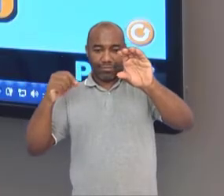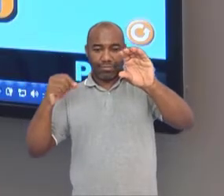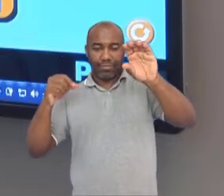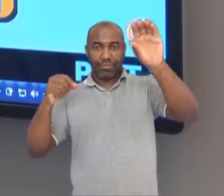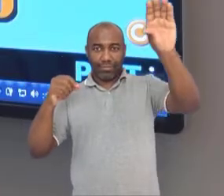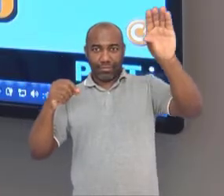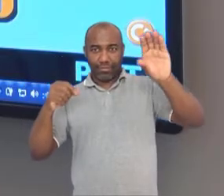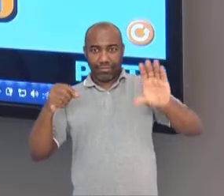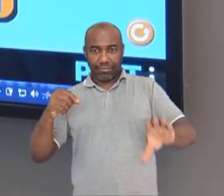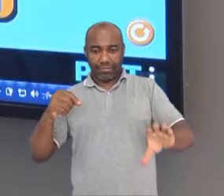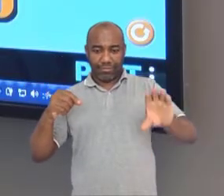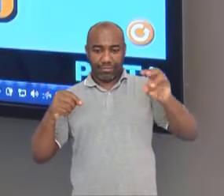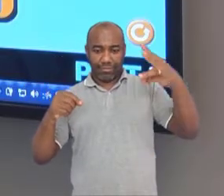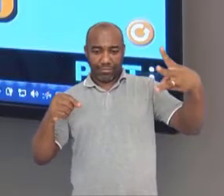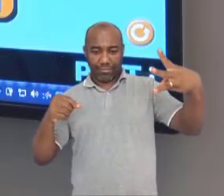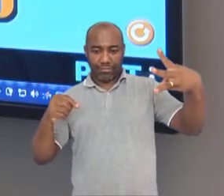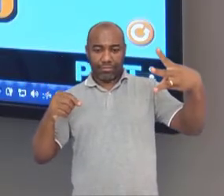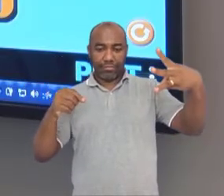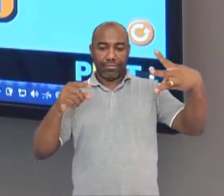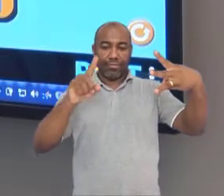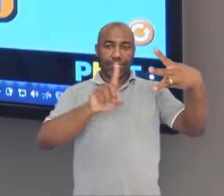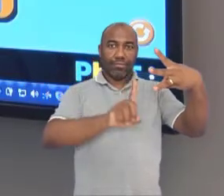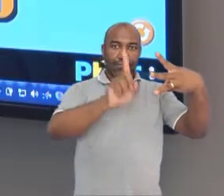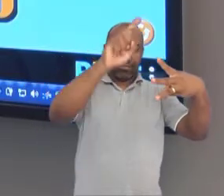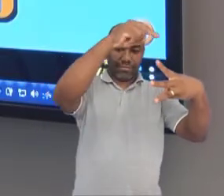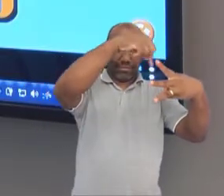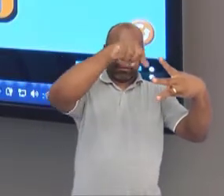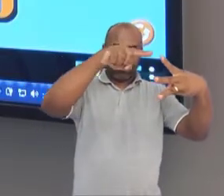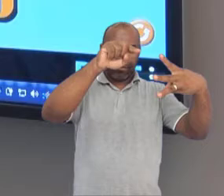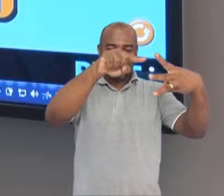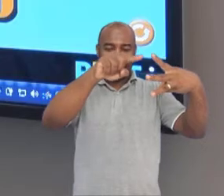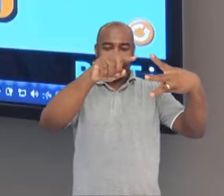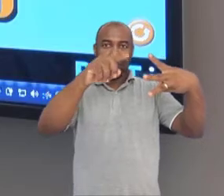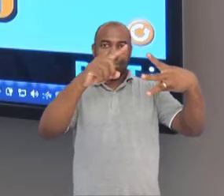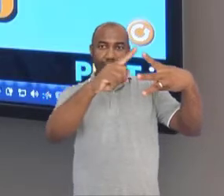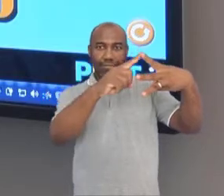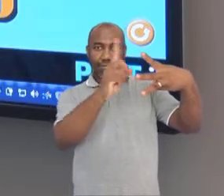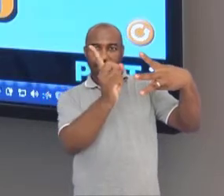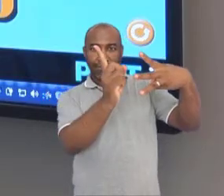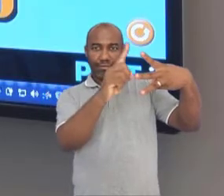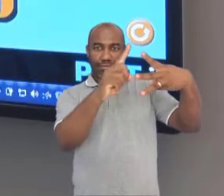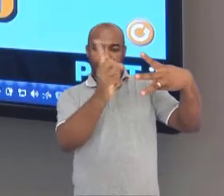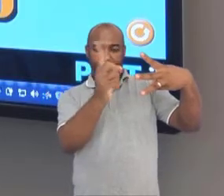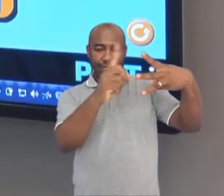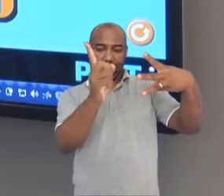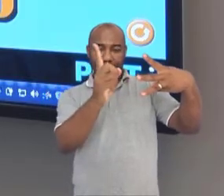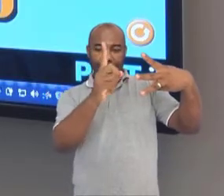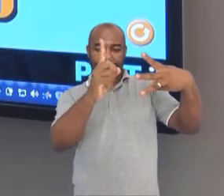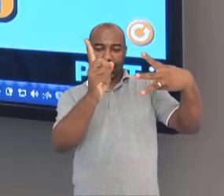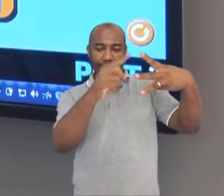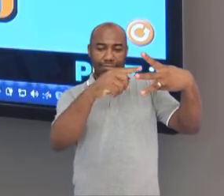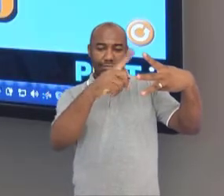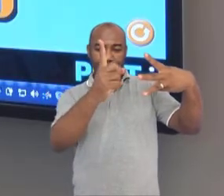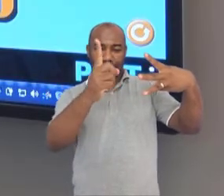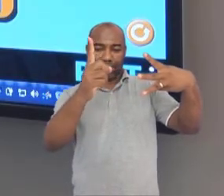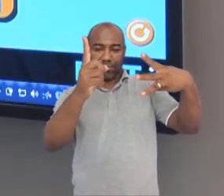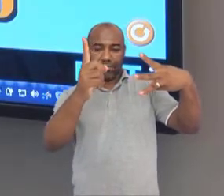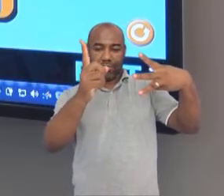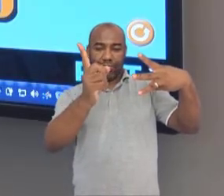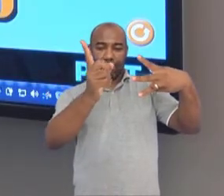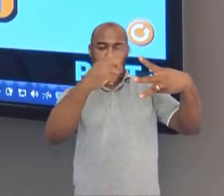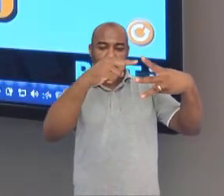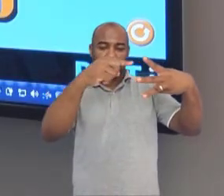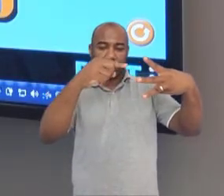3 resistências atuando. Vou abrir o circuito. Só 2 resistências atuando. O que aconteceu